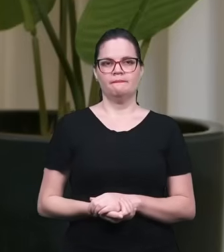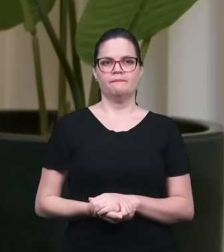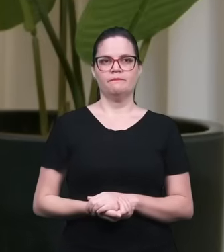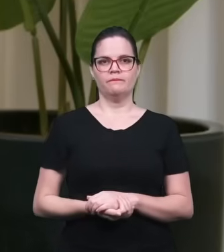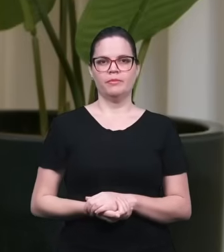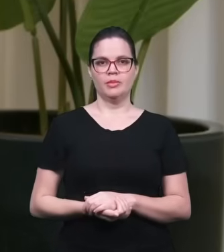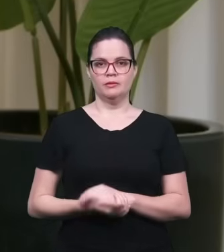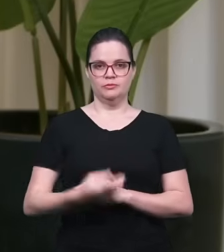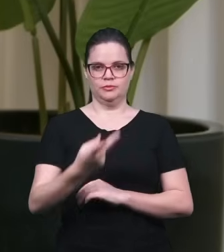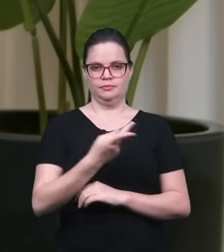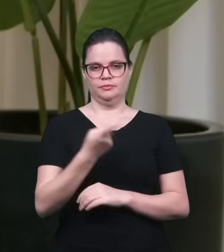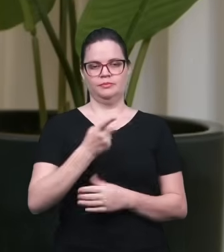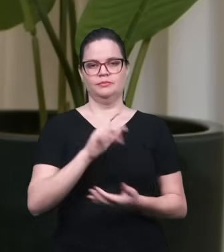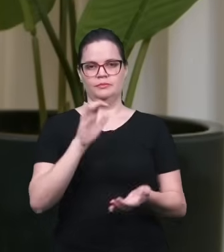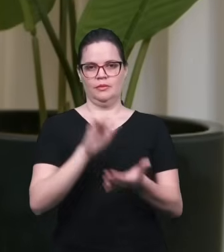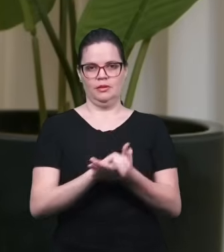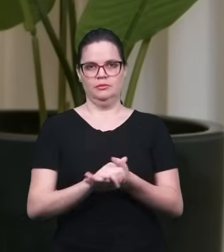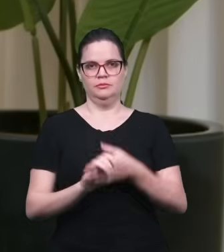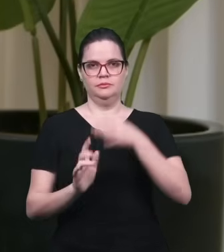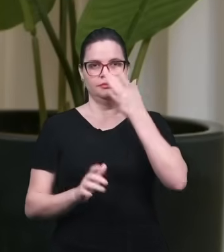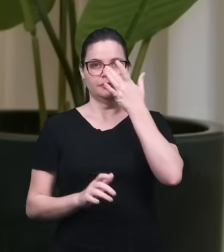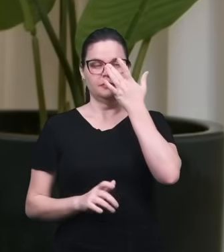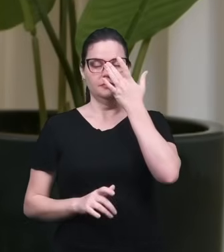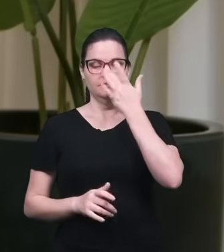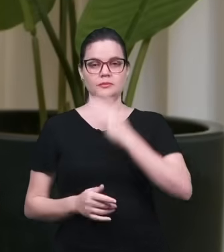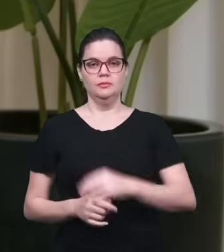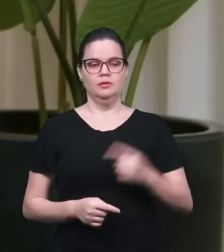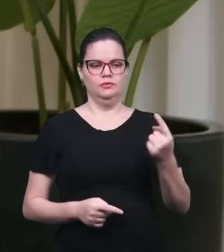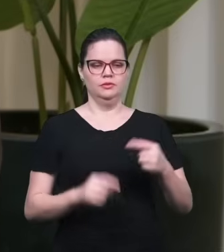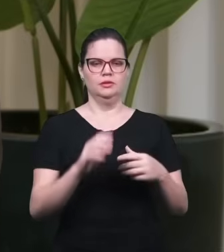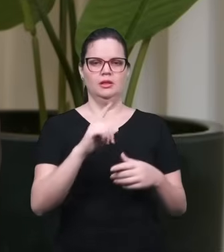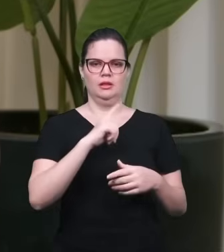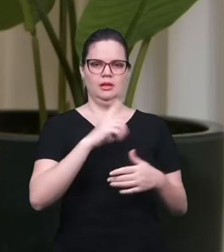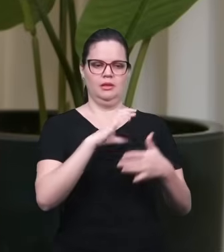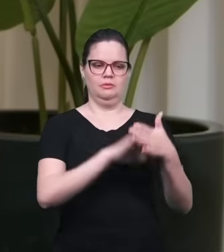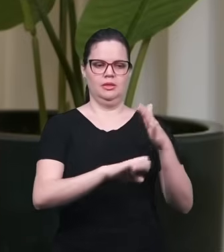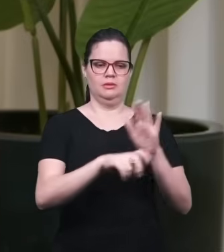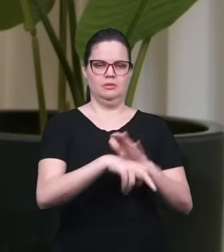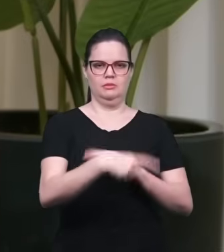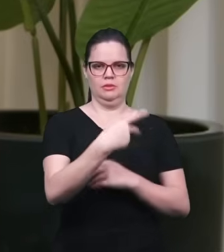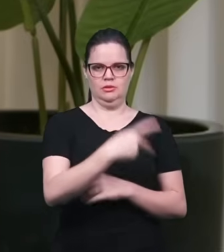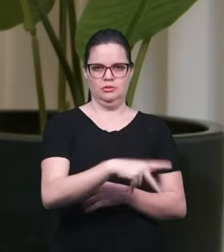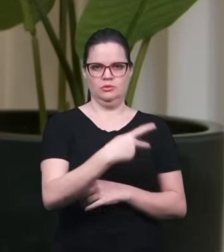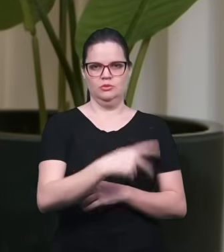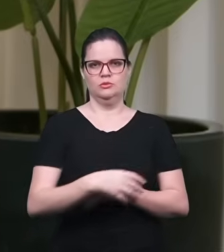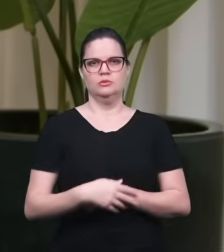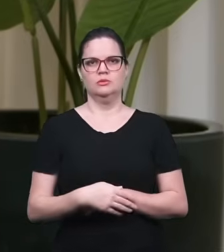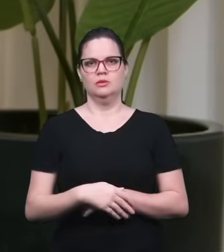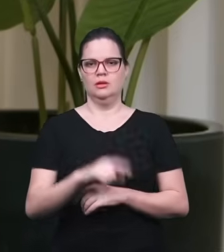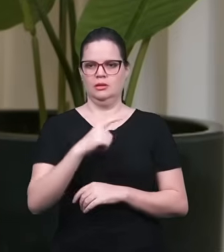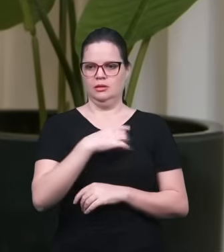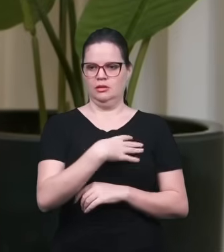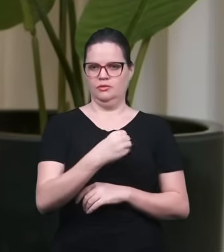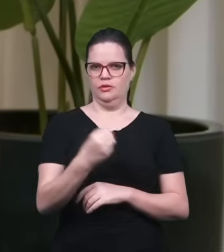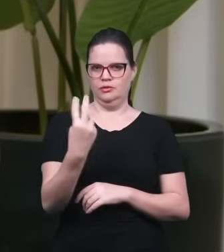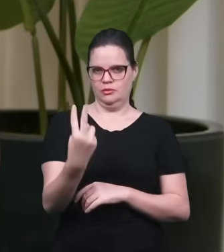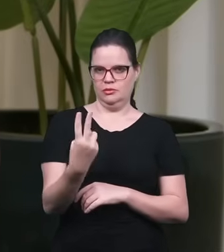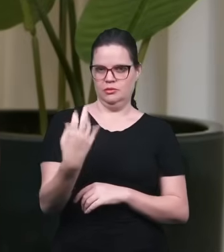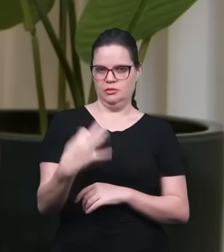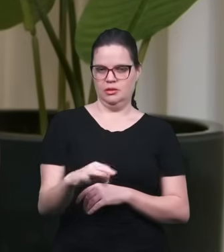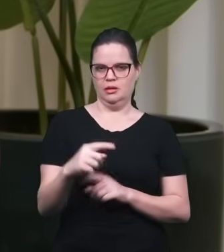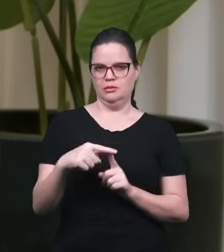vocês casados, né? Um empresário, Daniel, com filhos, um casal de